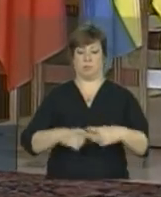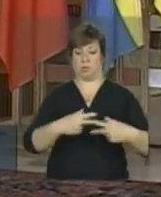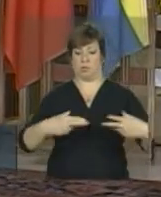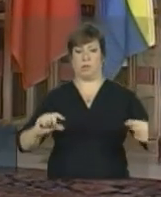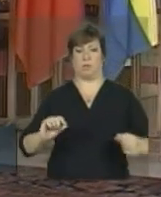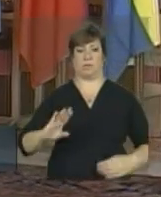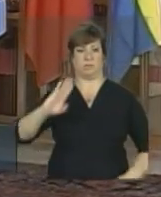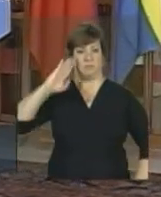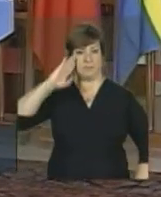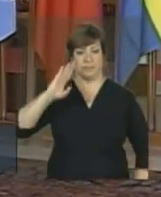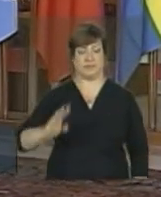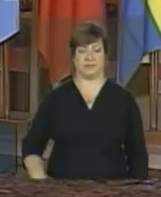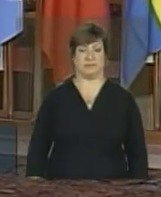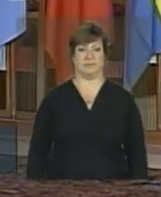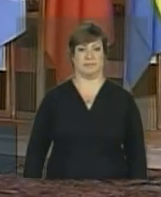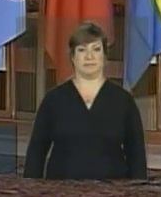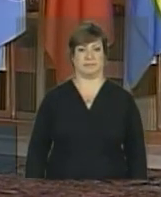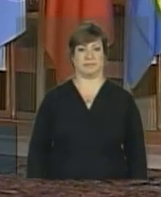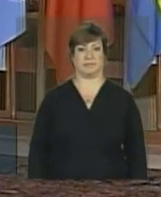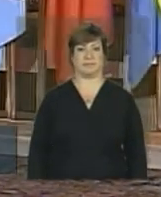equipamentos militares.